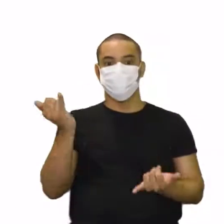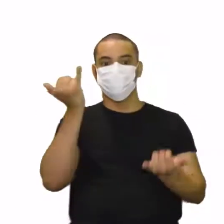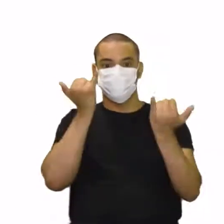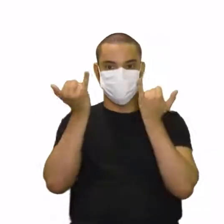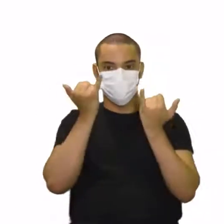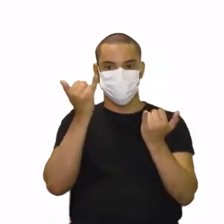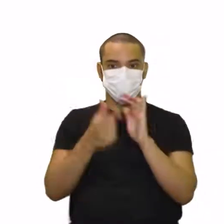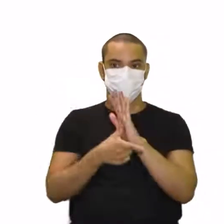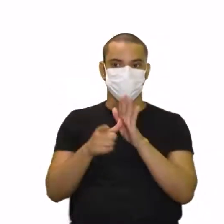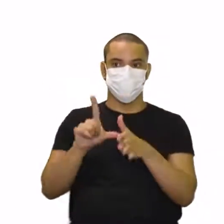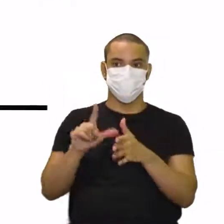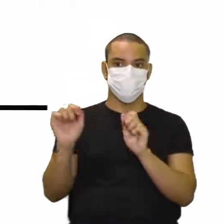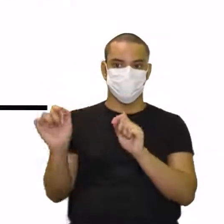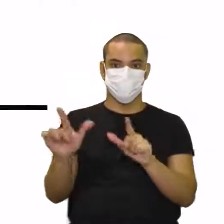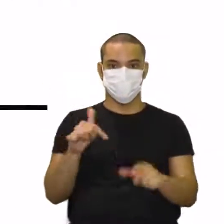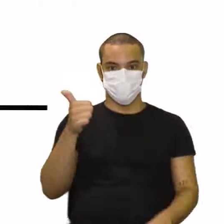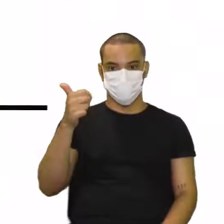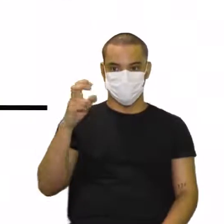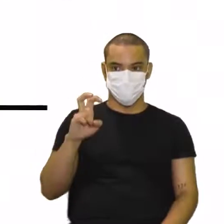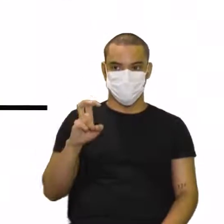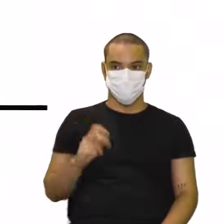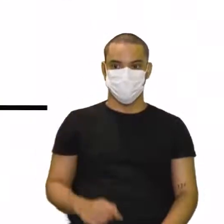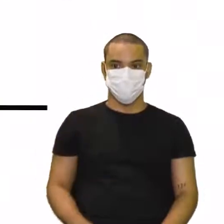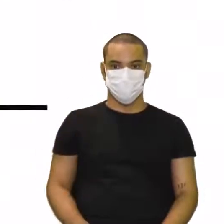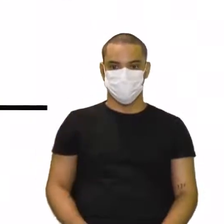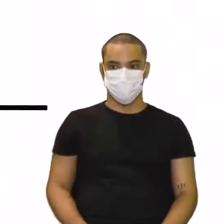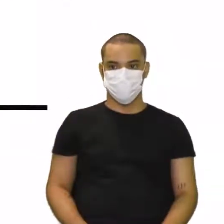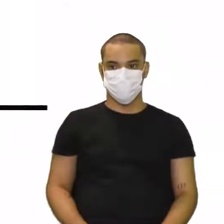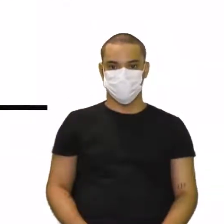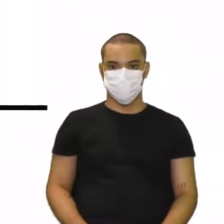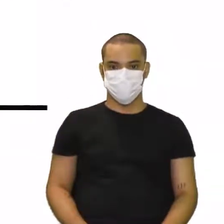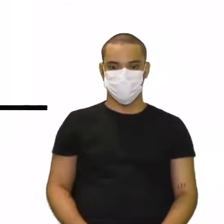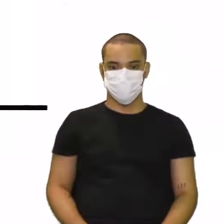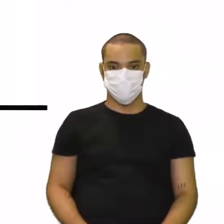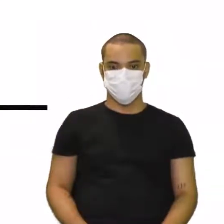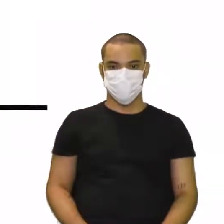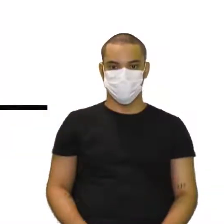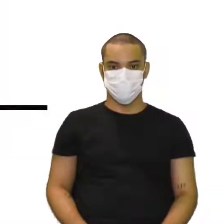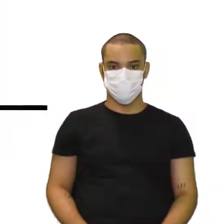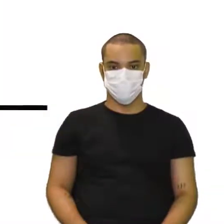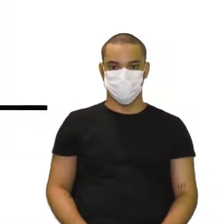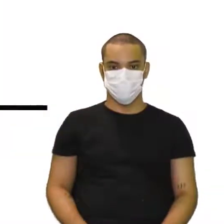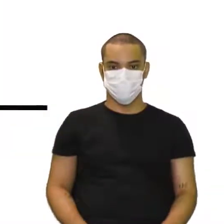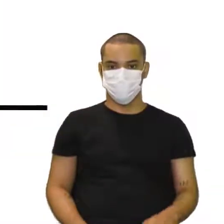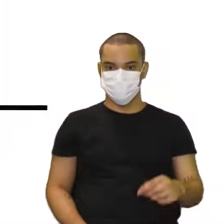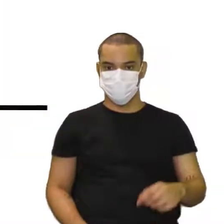slide 15, vamos lá. Opa, voltar mais um aqui. L,